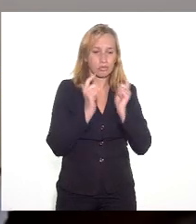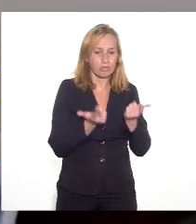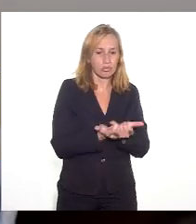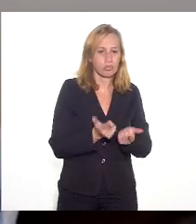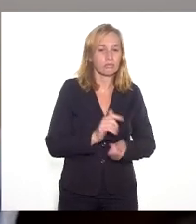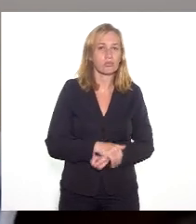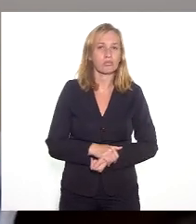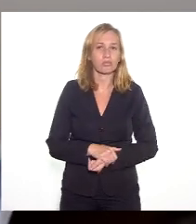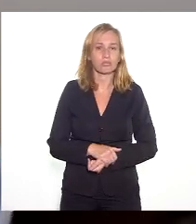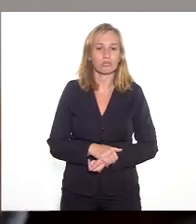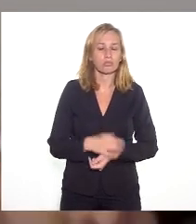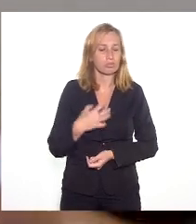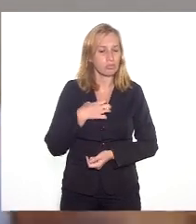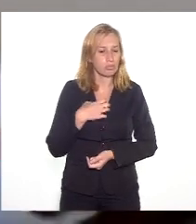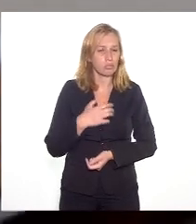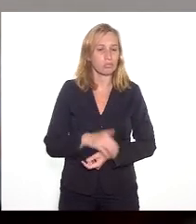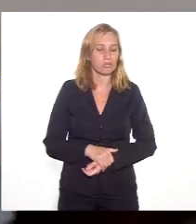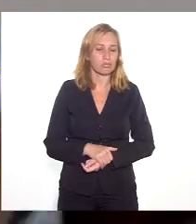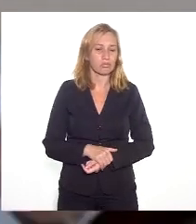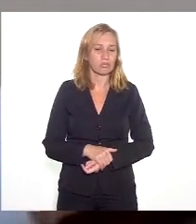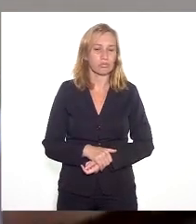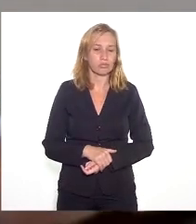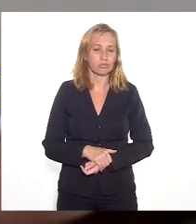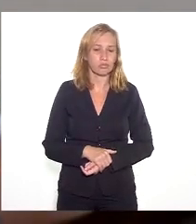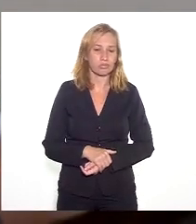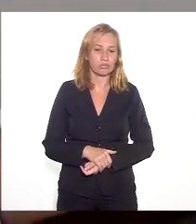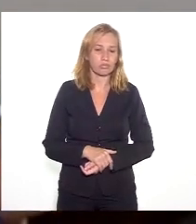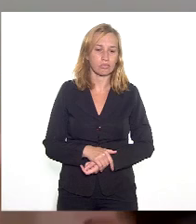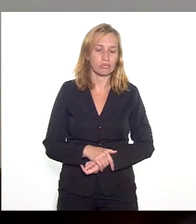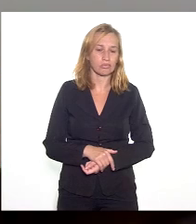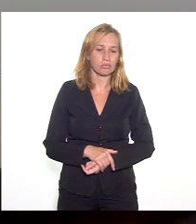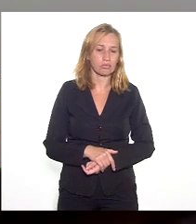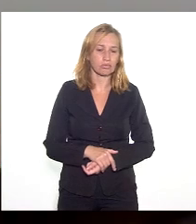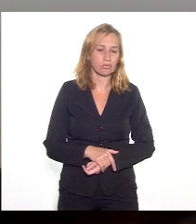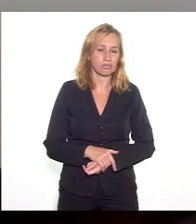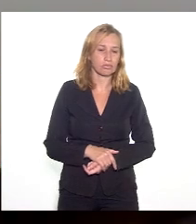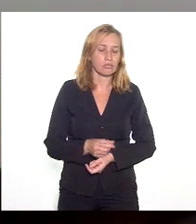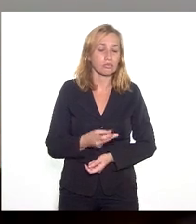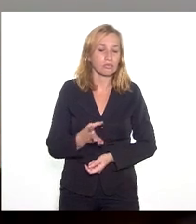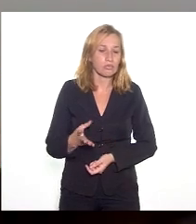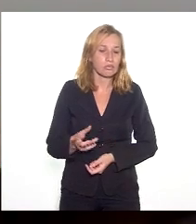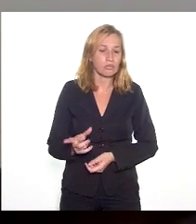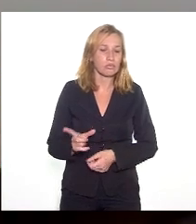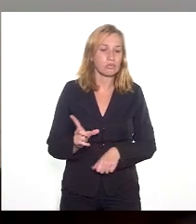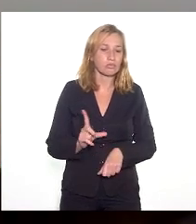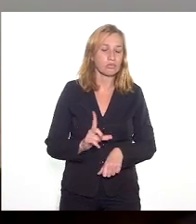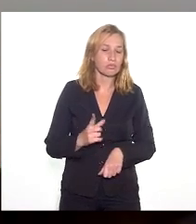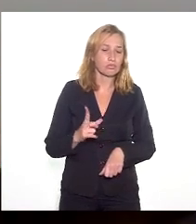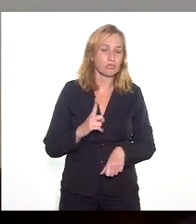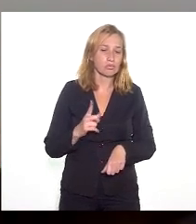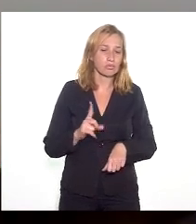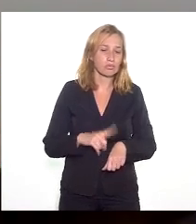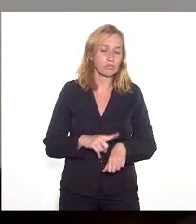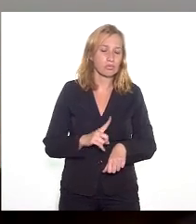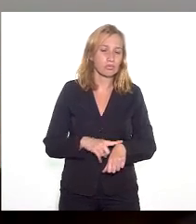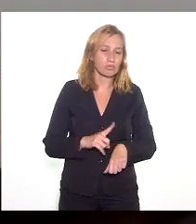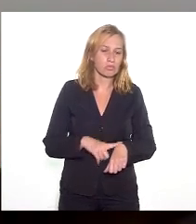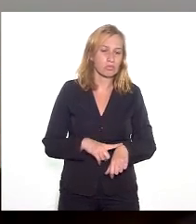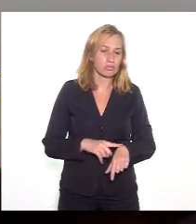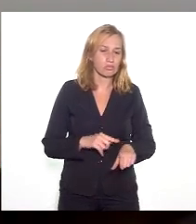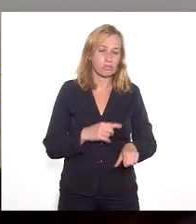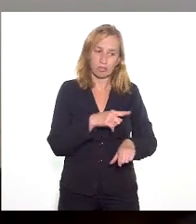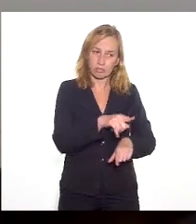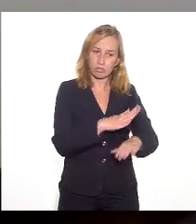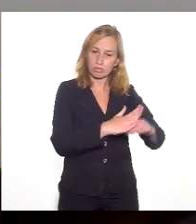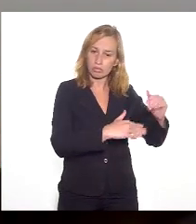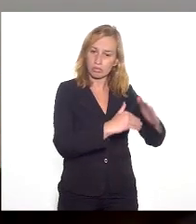orientar nesse sentido. Não há que se falar em dano ao erário, porque, enquanto estiveram com o exercício dessas matrículas, esses profissionais